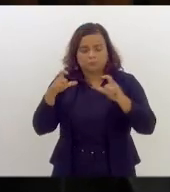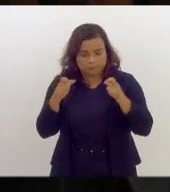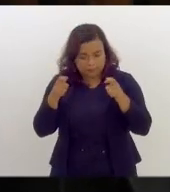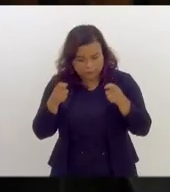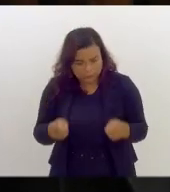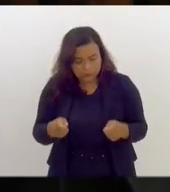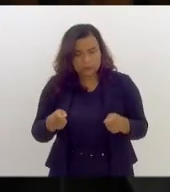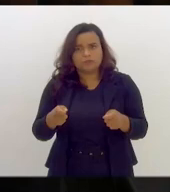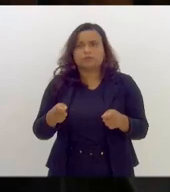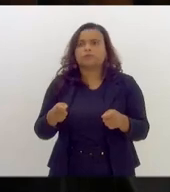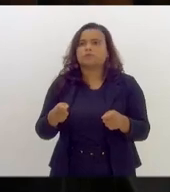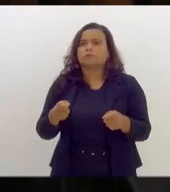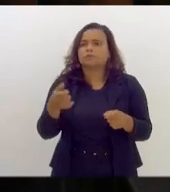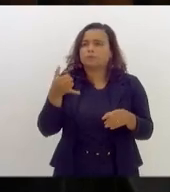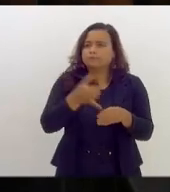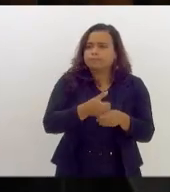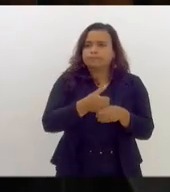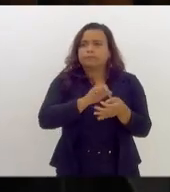seus combustíveis